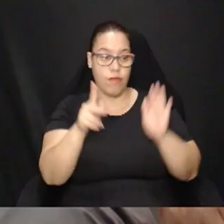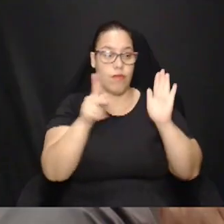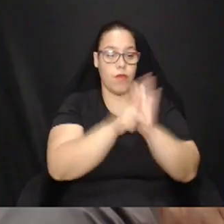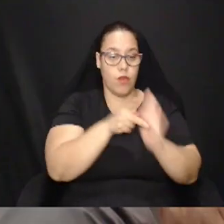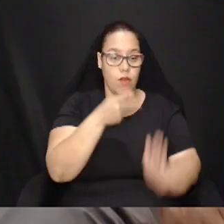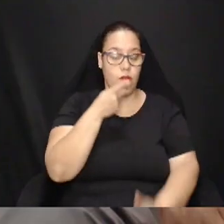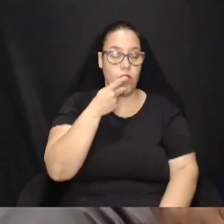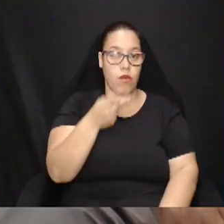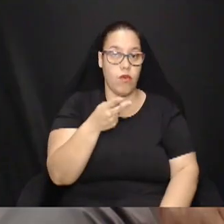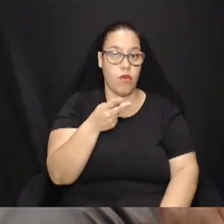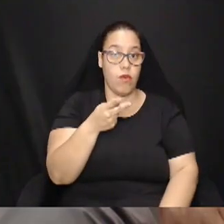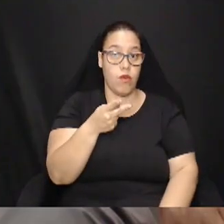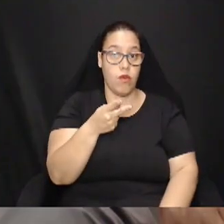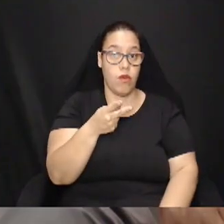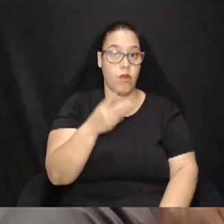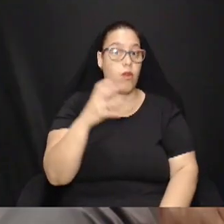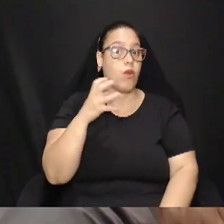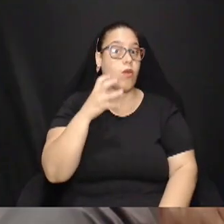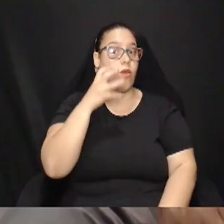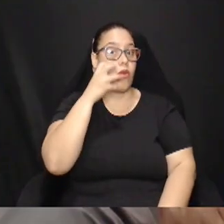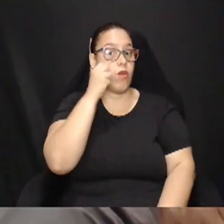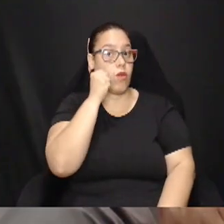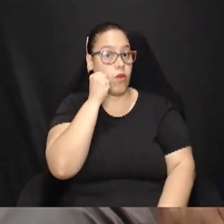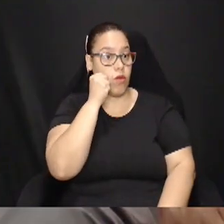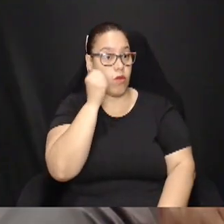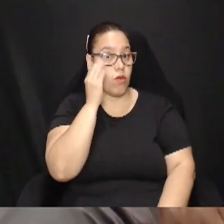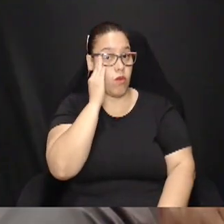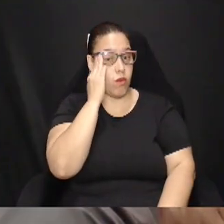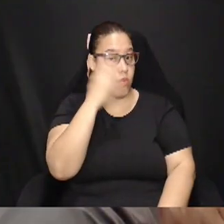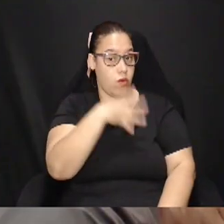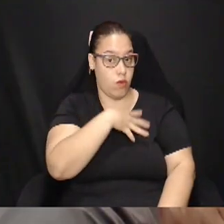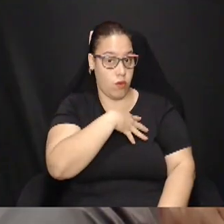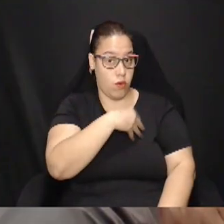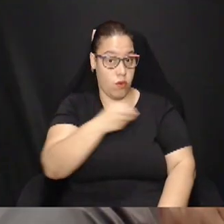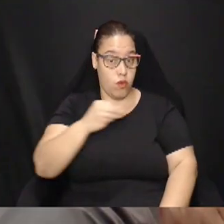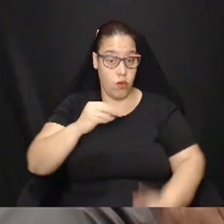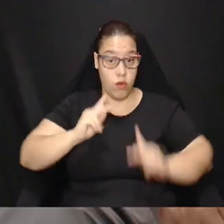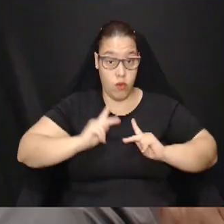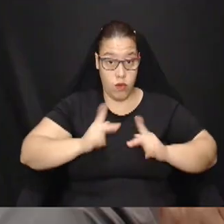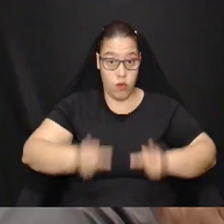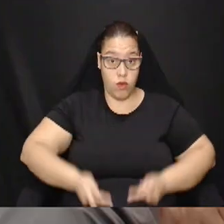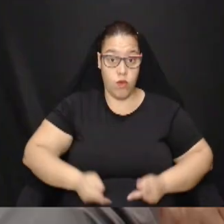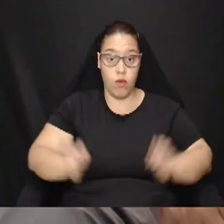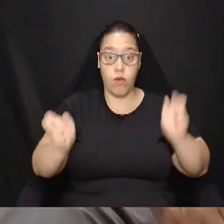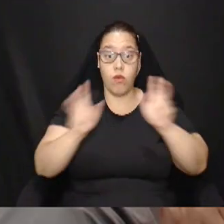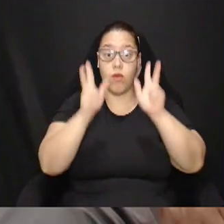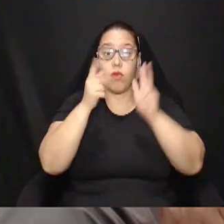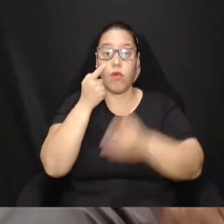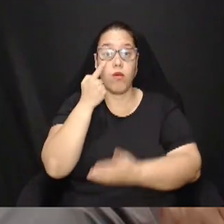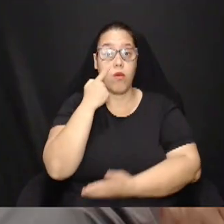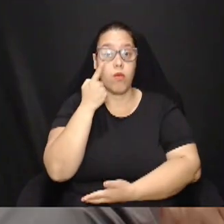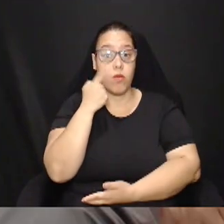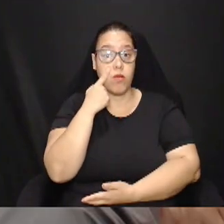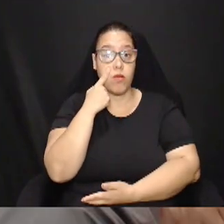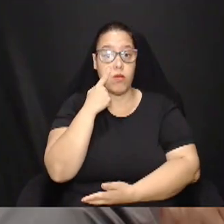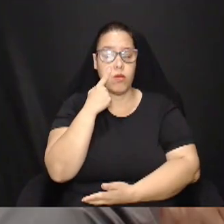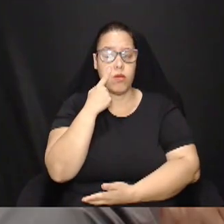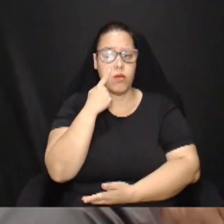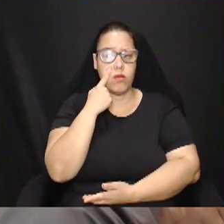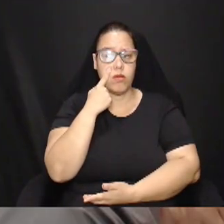enquanto adoção, Sim, enquanto filhos humanos. Mas aqui eu chamo atenção também para a gente reavaliar a forma como a gente